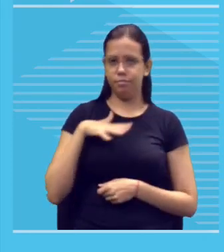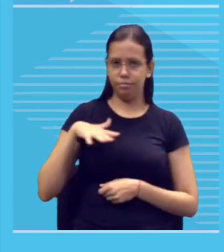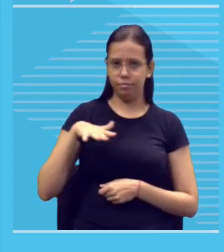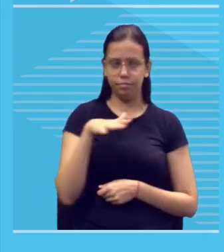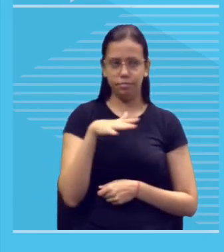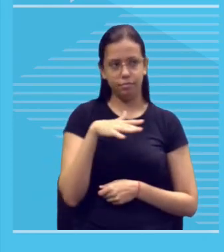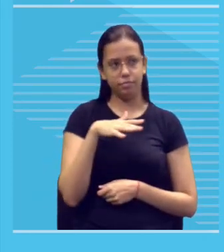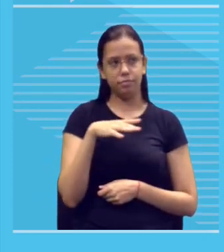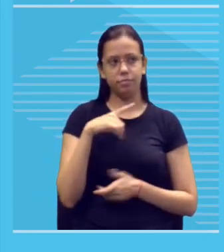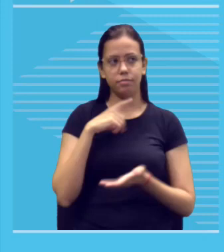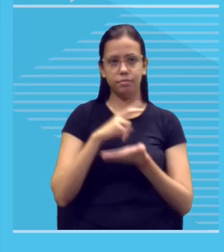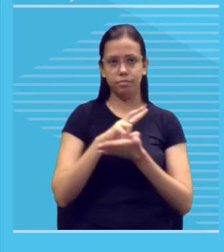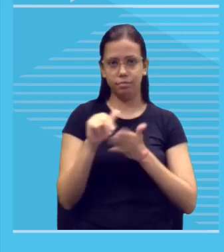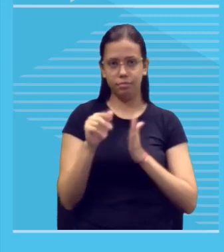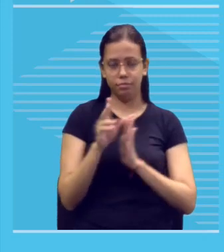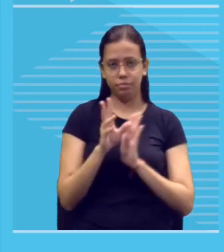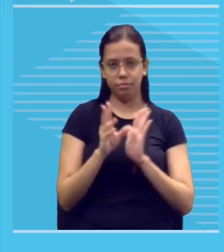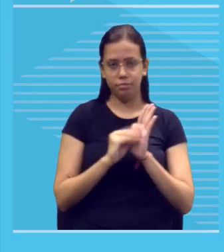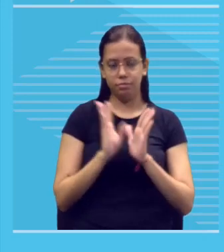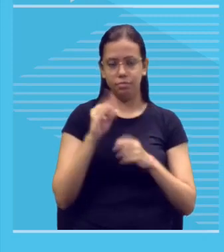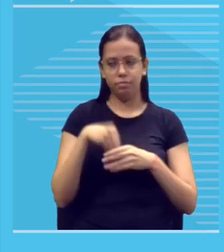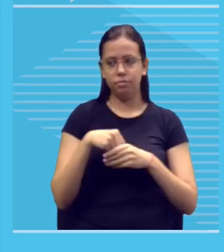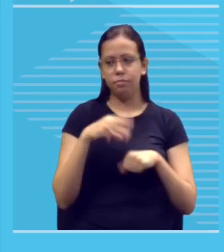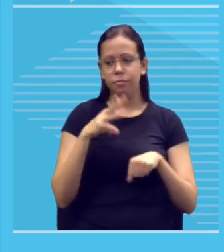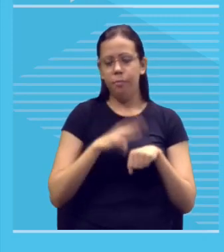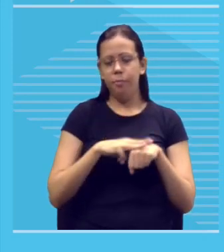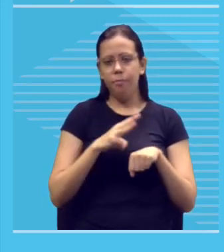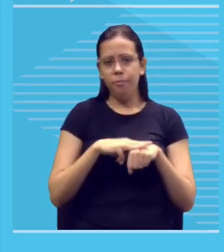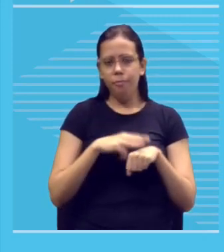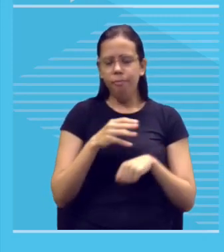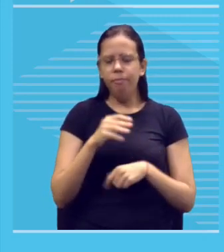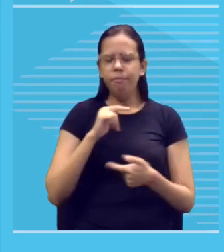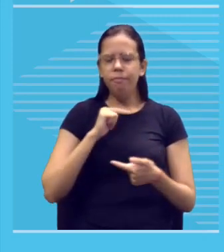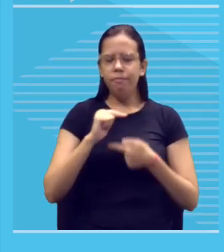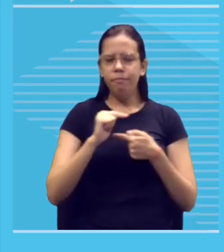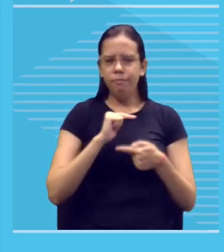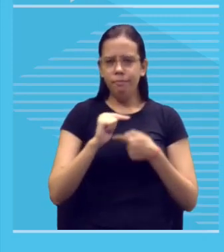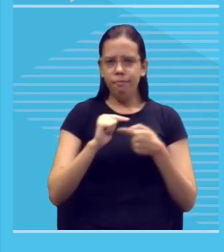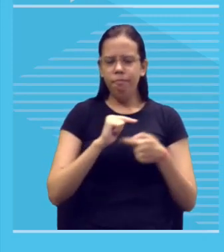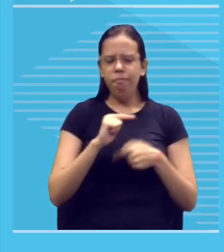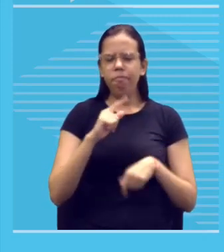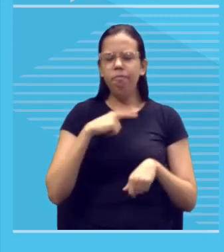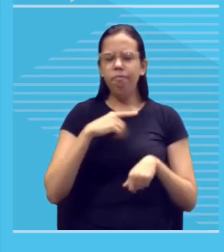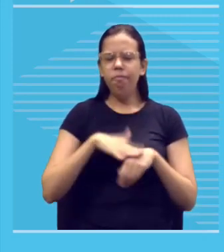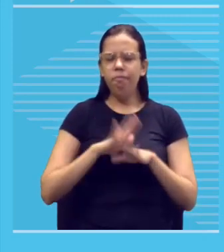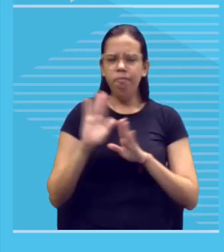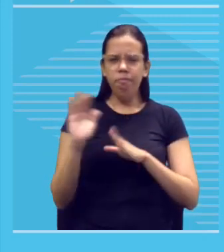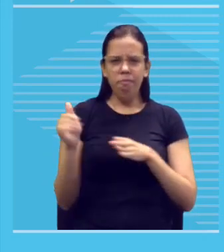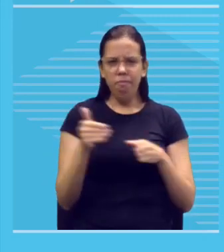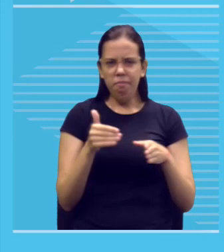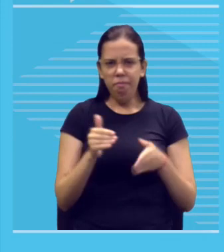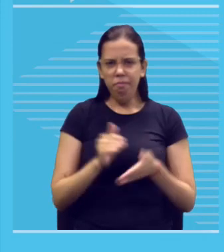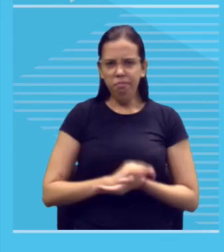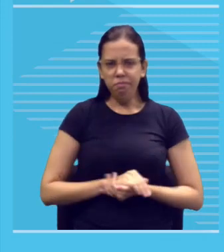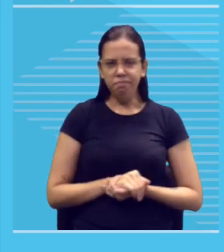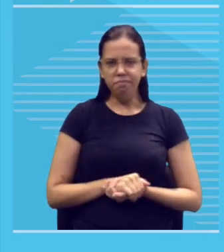abrange diversos conteúdos dentro da Matemática A geometria ela já é bem mais específica